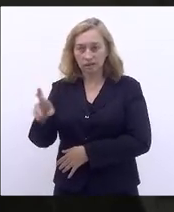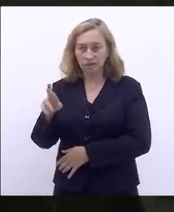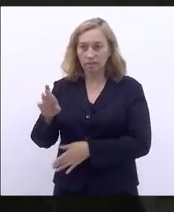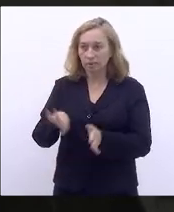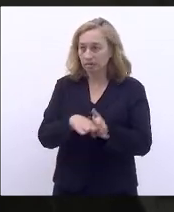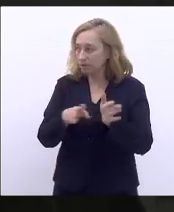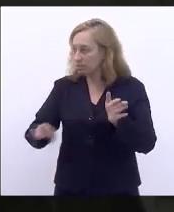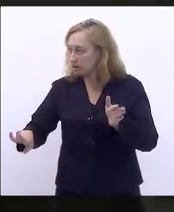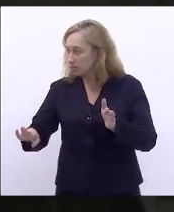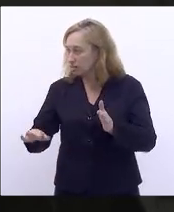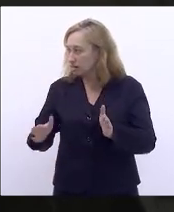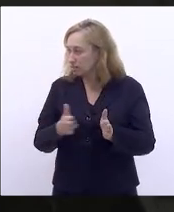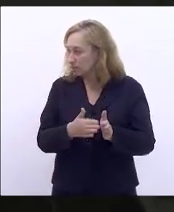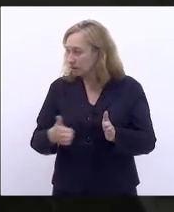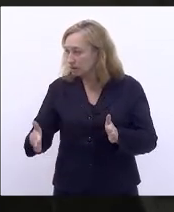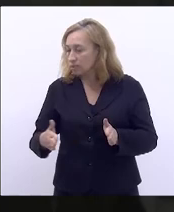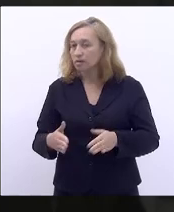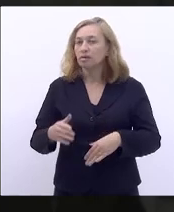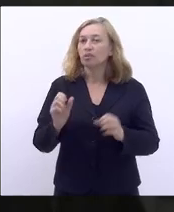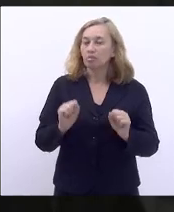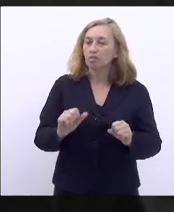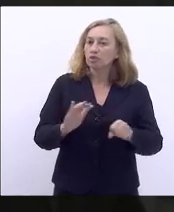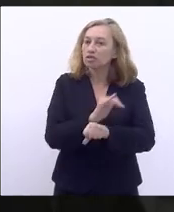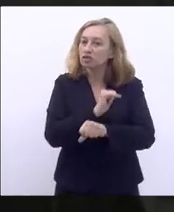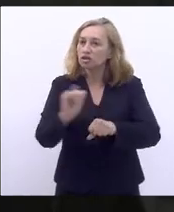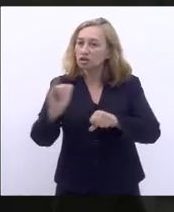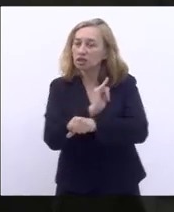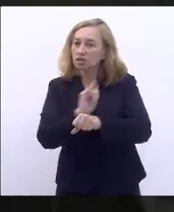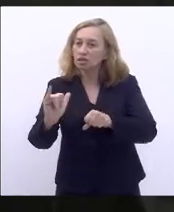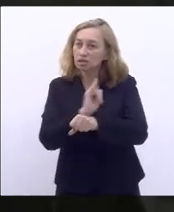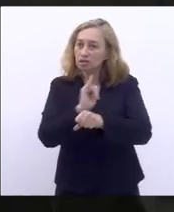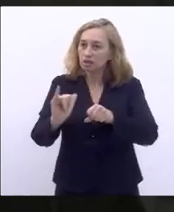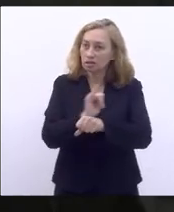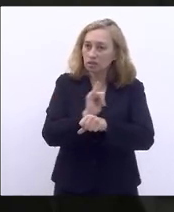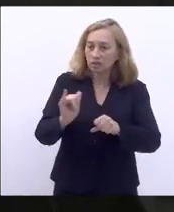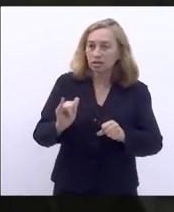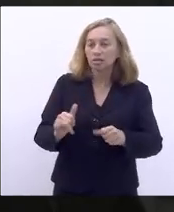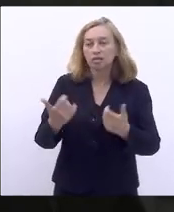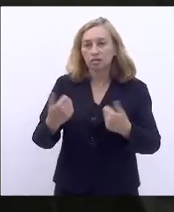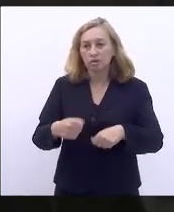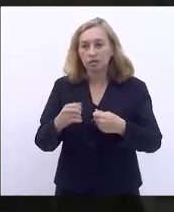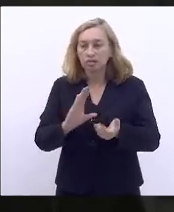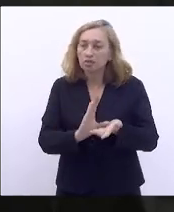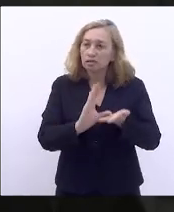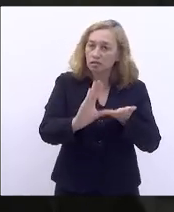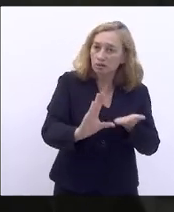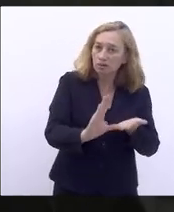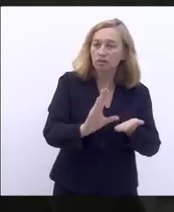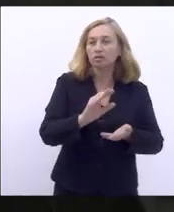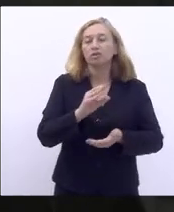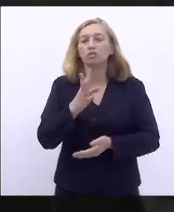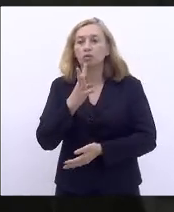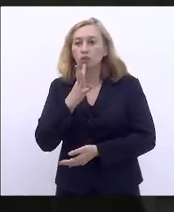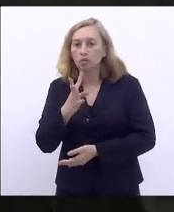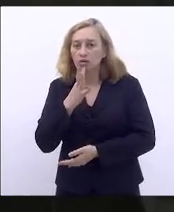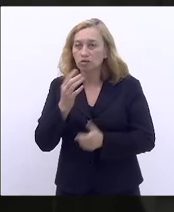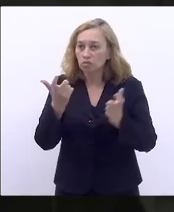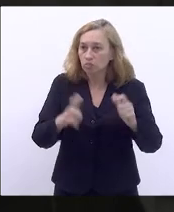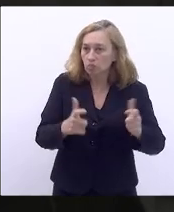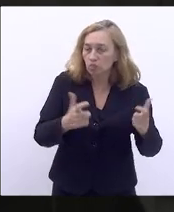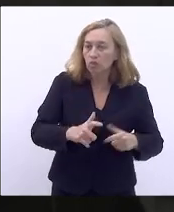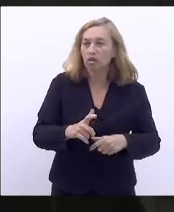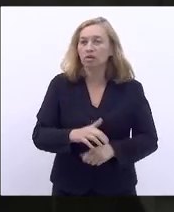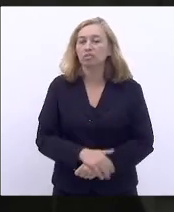longo do litoral pode ser uma estratégia que otimiza recursos, know-how e conhecimento.